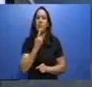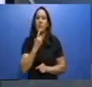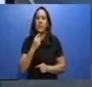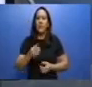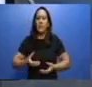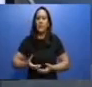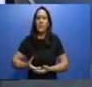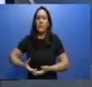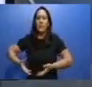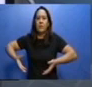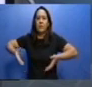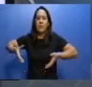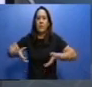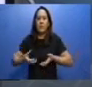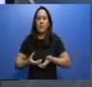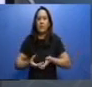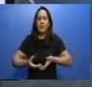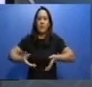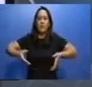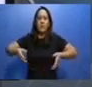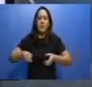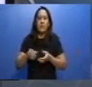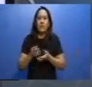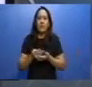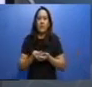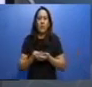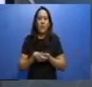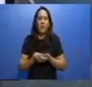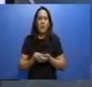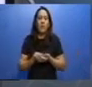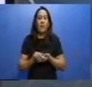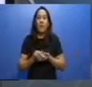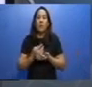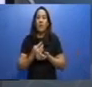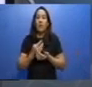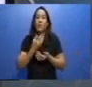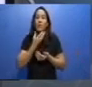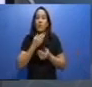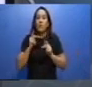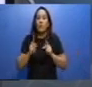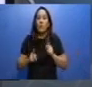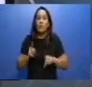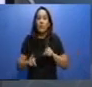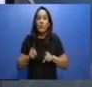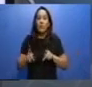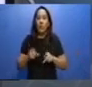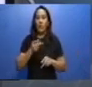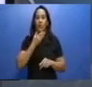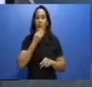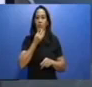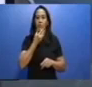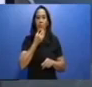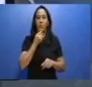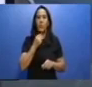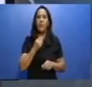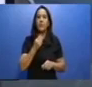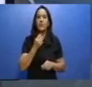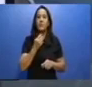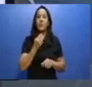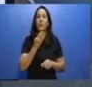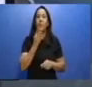esse material aqui? Quem faz isso são os indígenas, uma tribo de índios